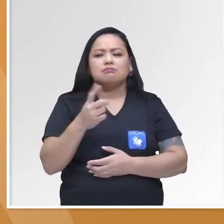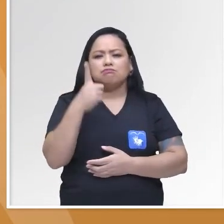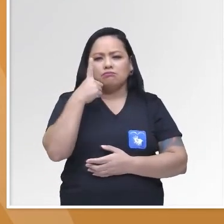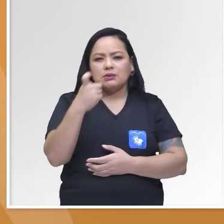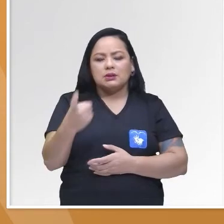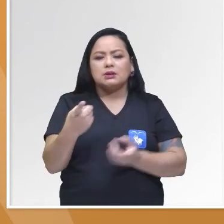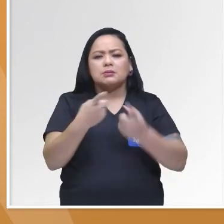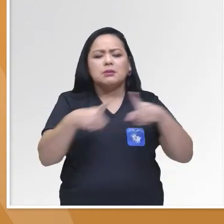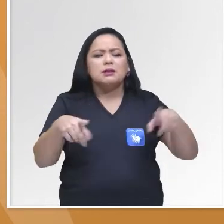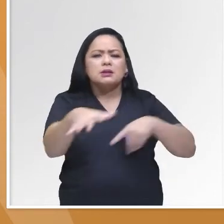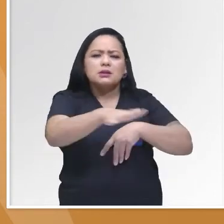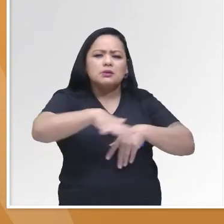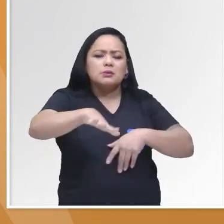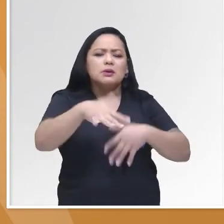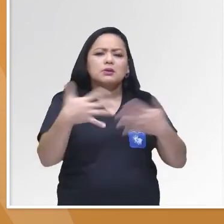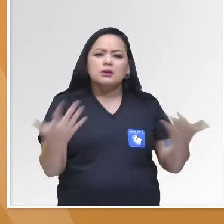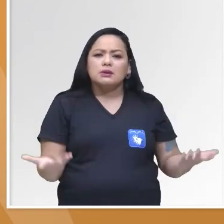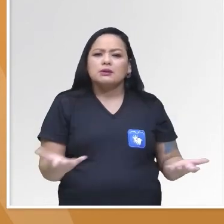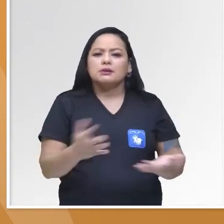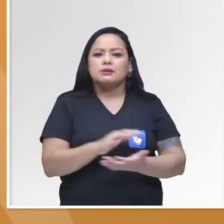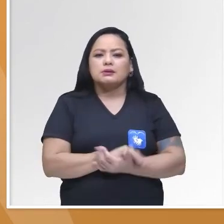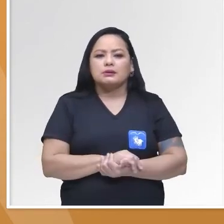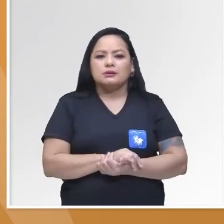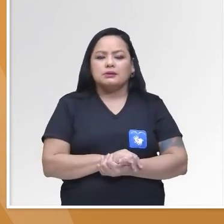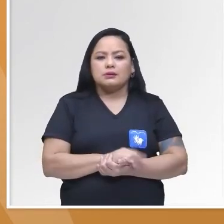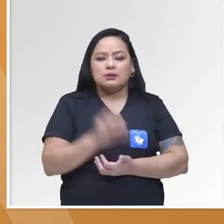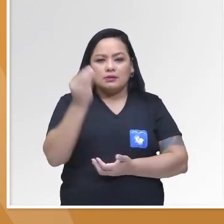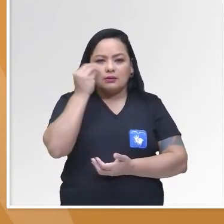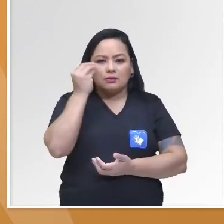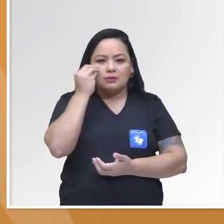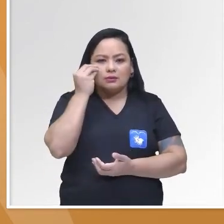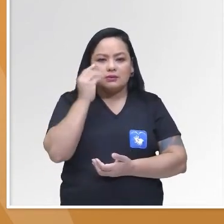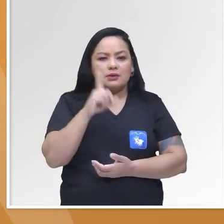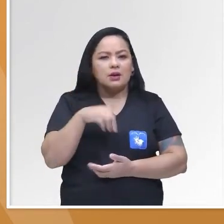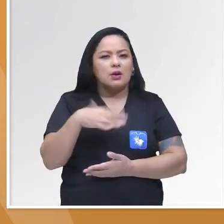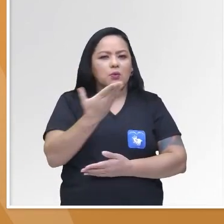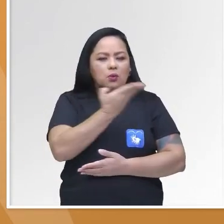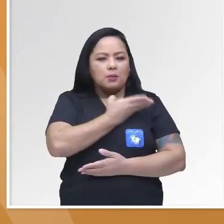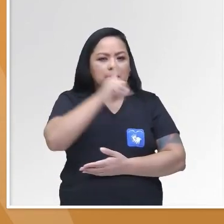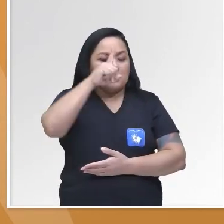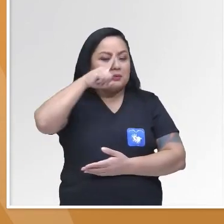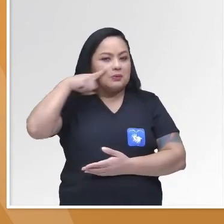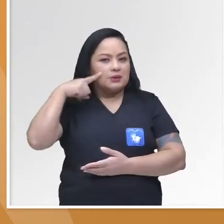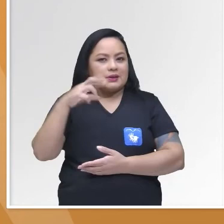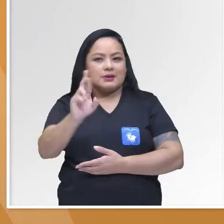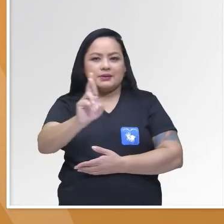que espaço é esse que nós estamos? Vamos ver o nosso amigo Durquinha nos responder?